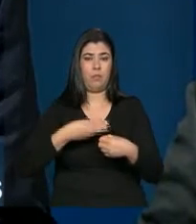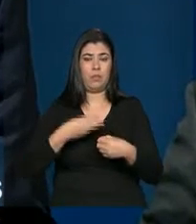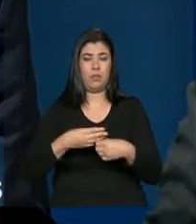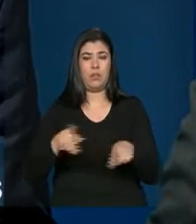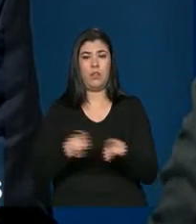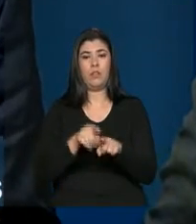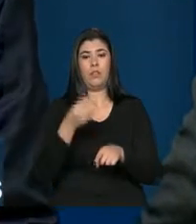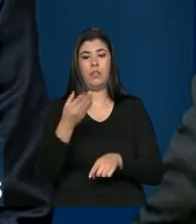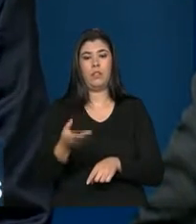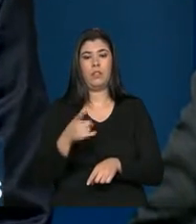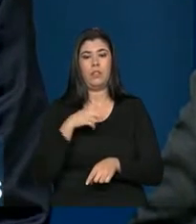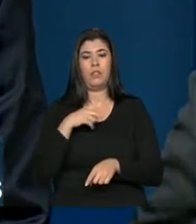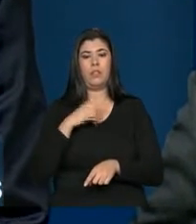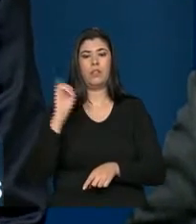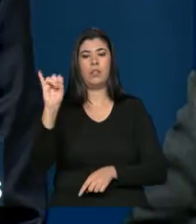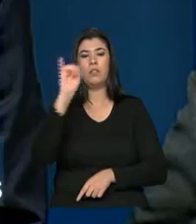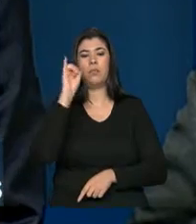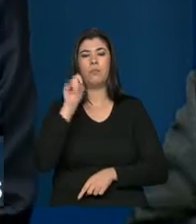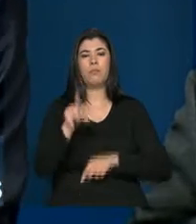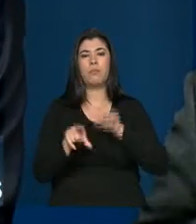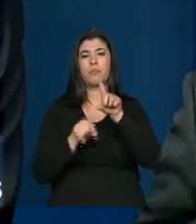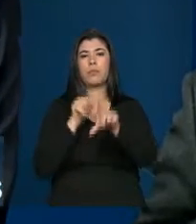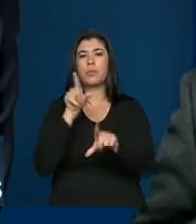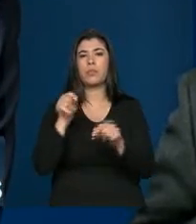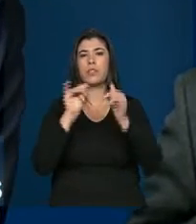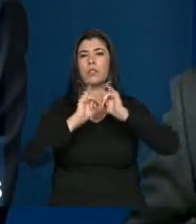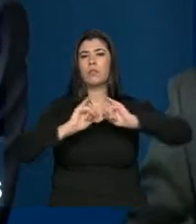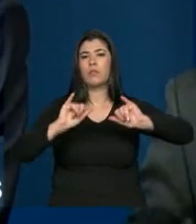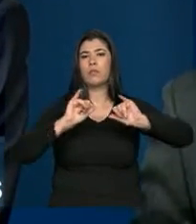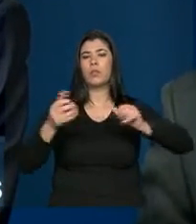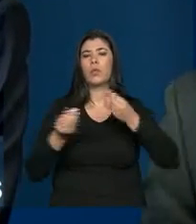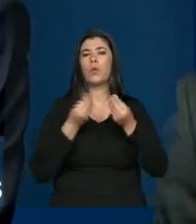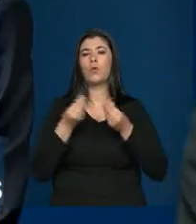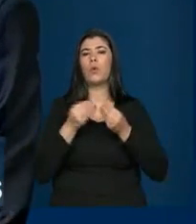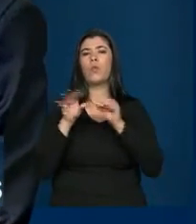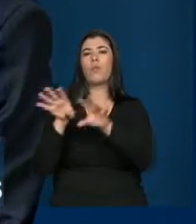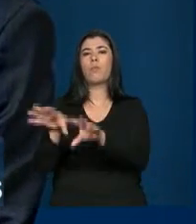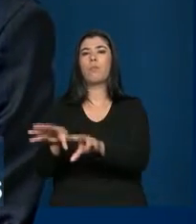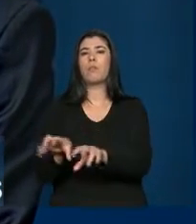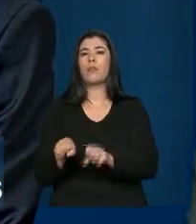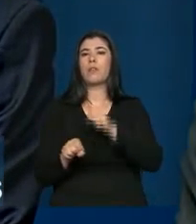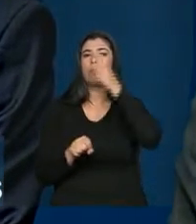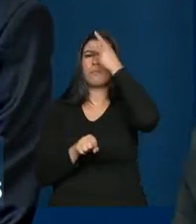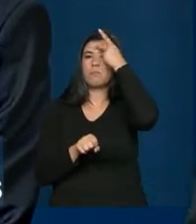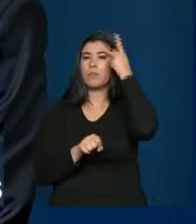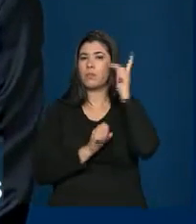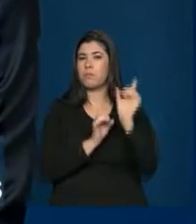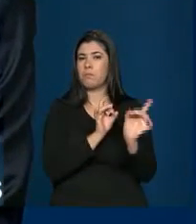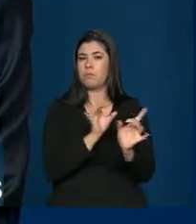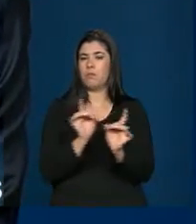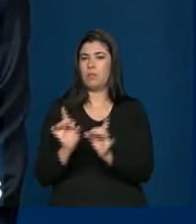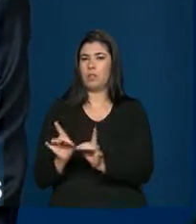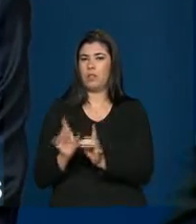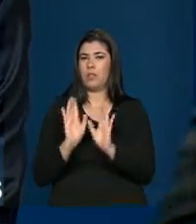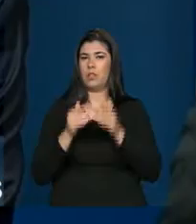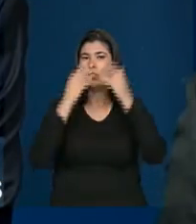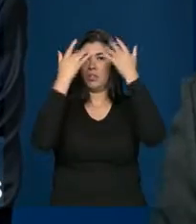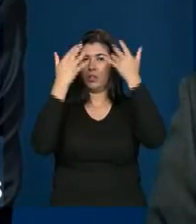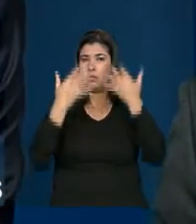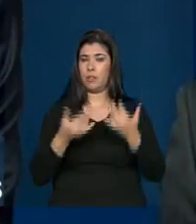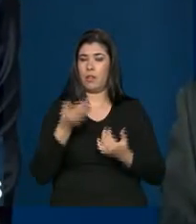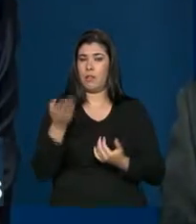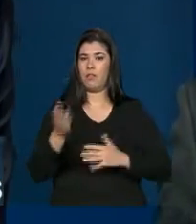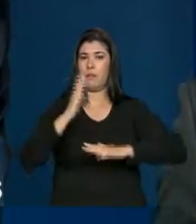de coletar informação sobre tráfico de pessoas. Como eu disse naquela exposição, um